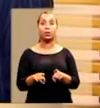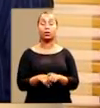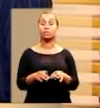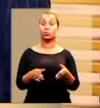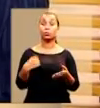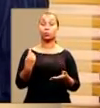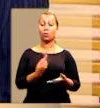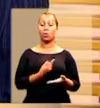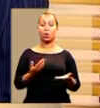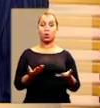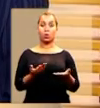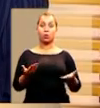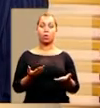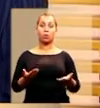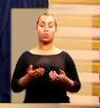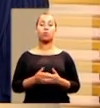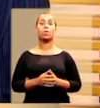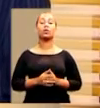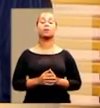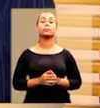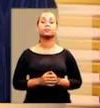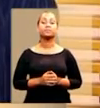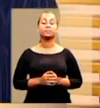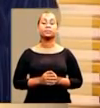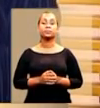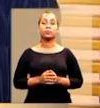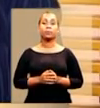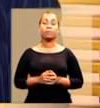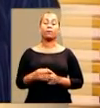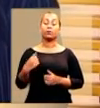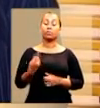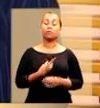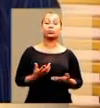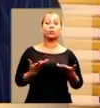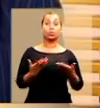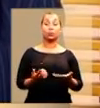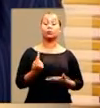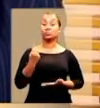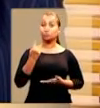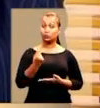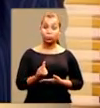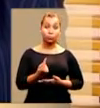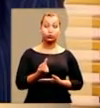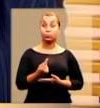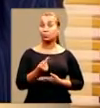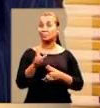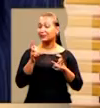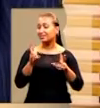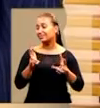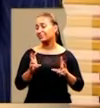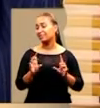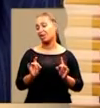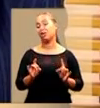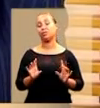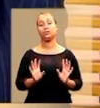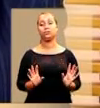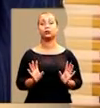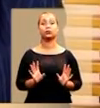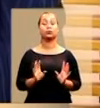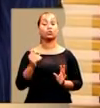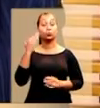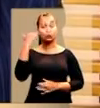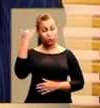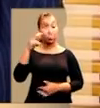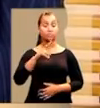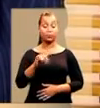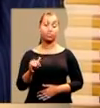também. Nós agora, no Prêmio Nelson Seixas, que é de circulação, nós colocamos um detalhezinho que foi